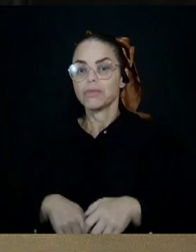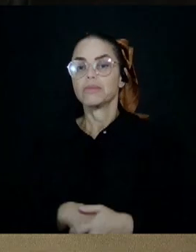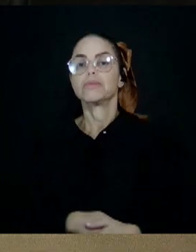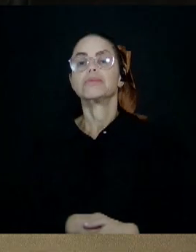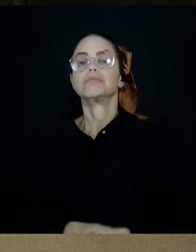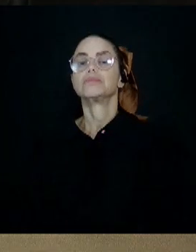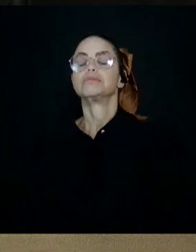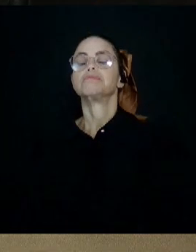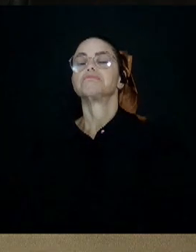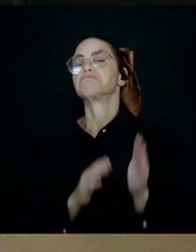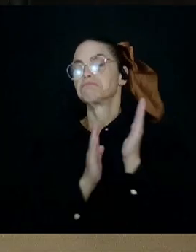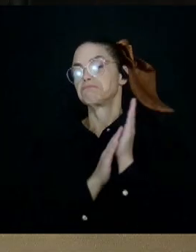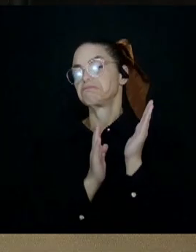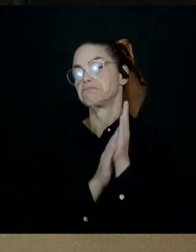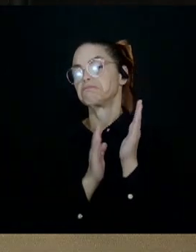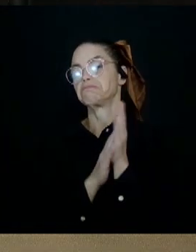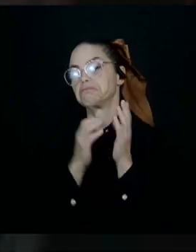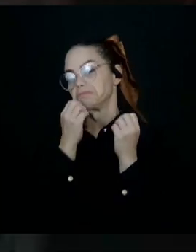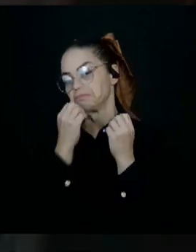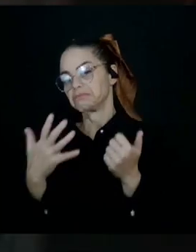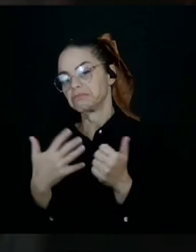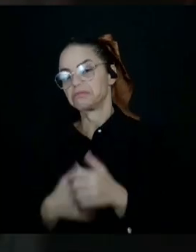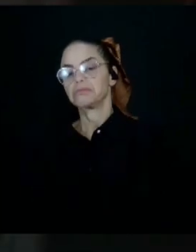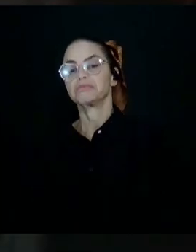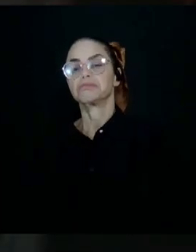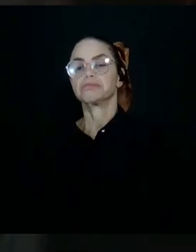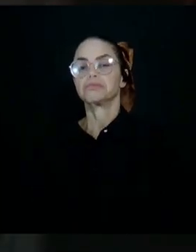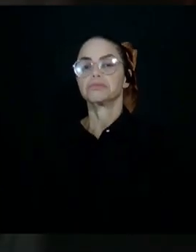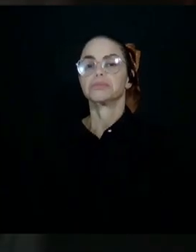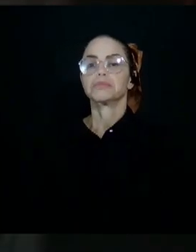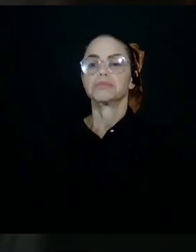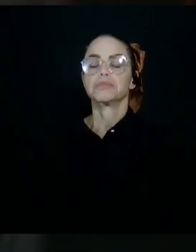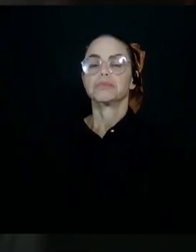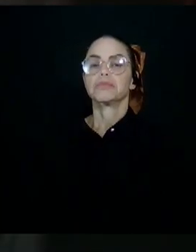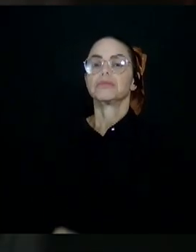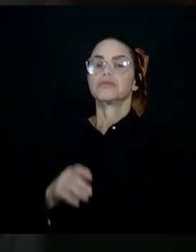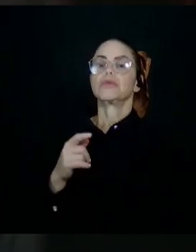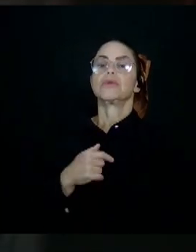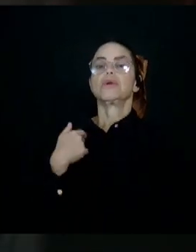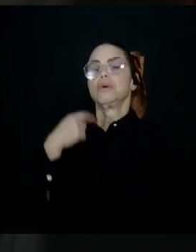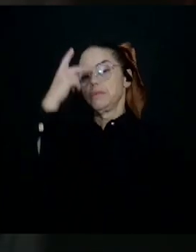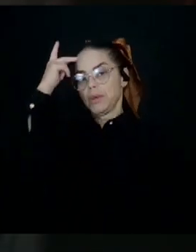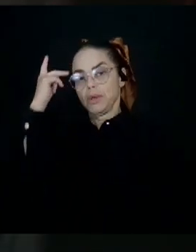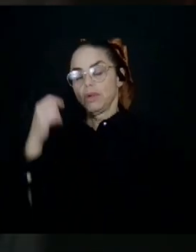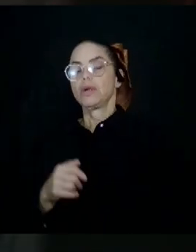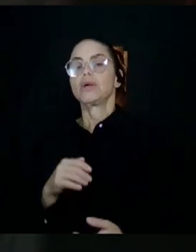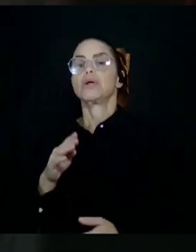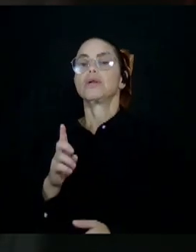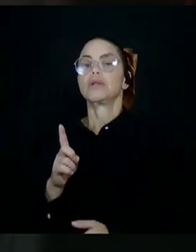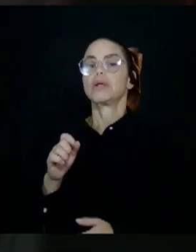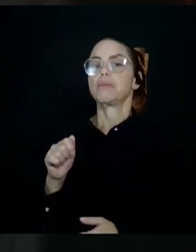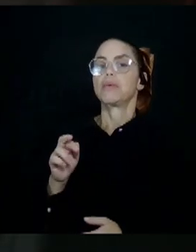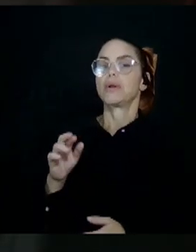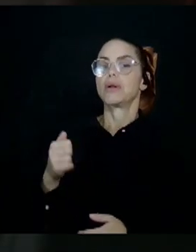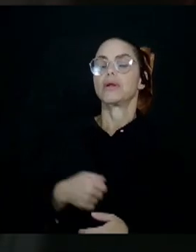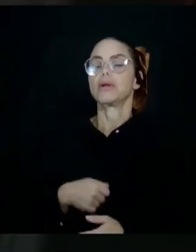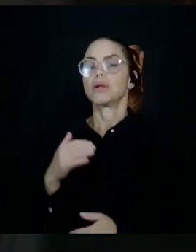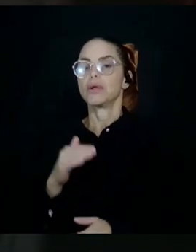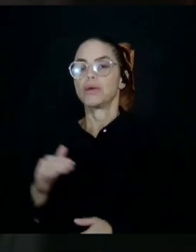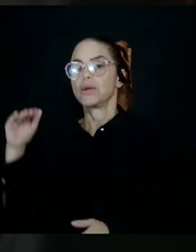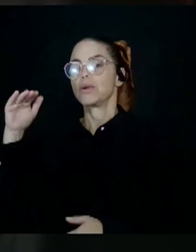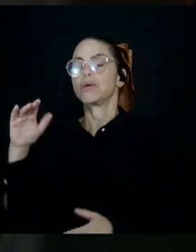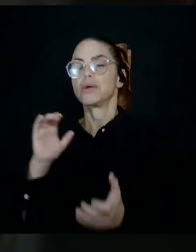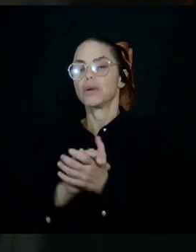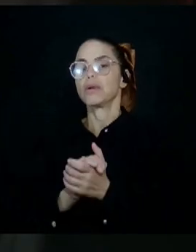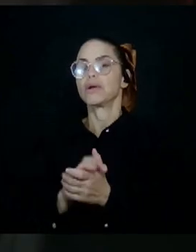Excelente, muito bom, né. Agora, Débora, para quem cresceu ouvindo, né, mulher casada é mulher realizada, sabe essas coisas,